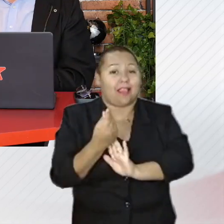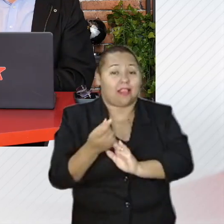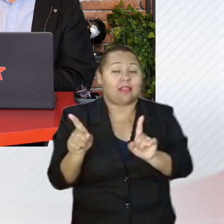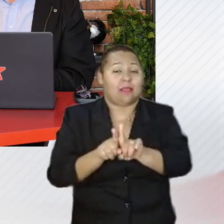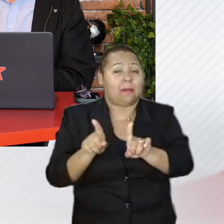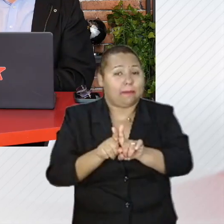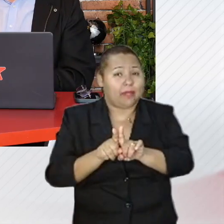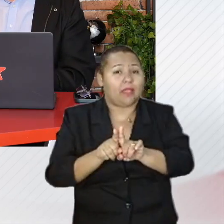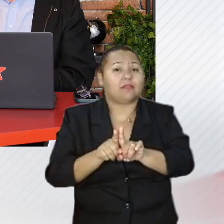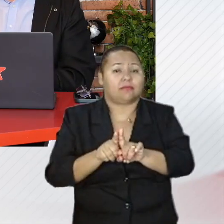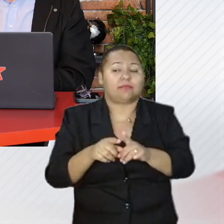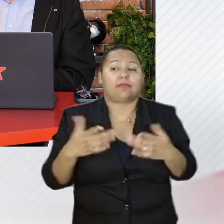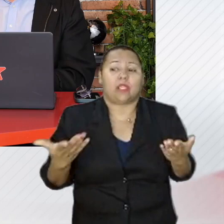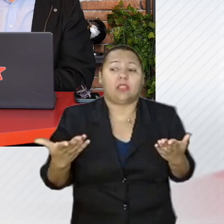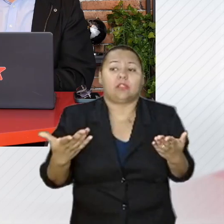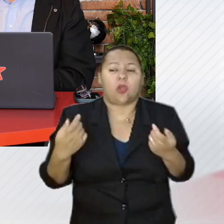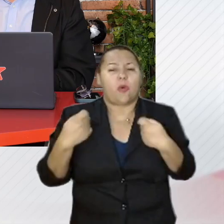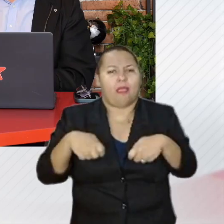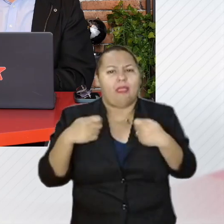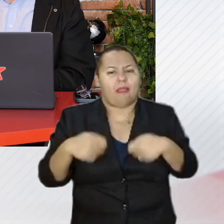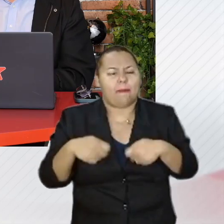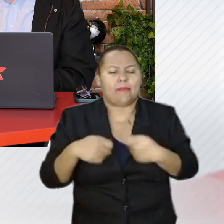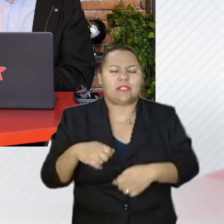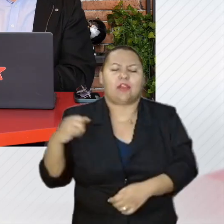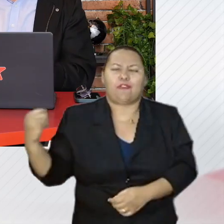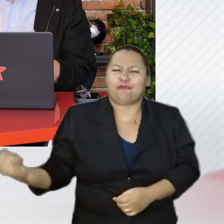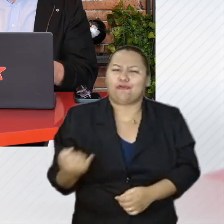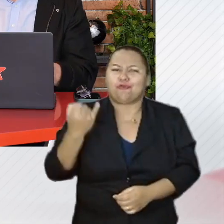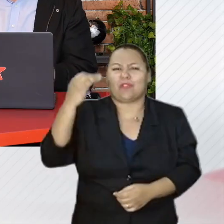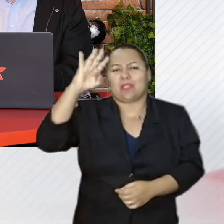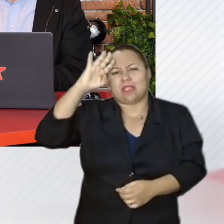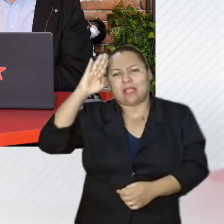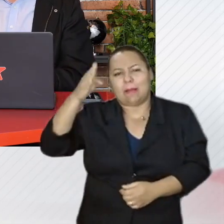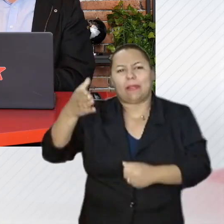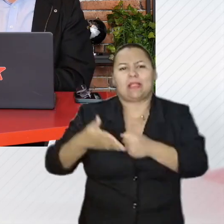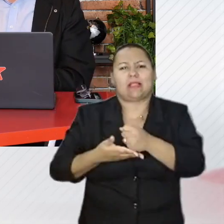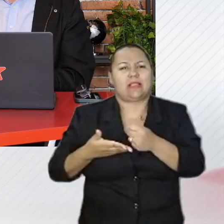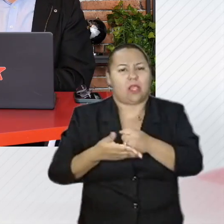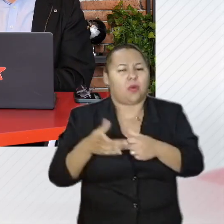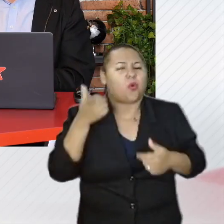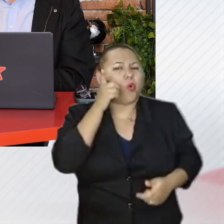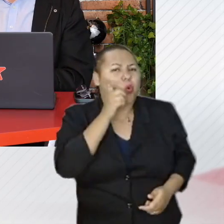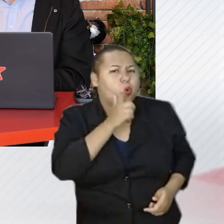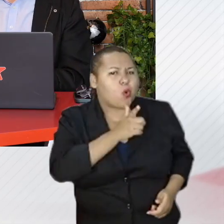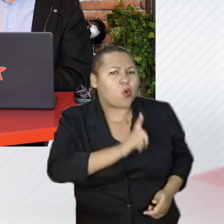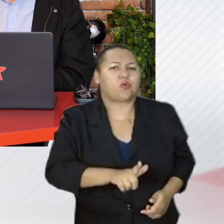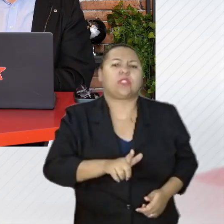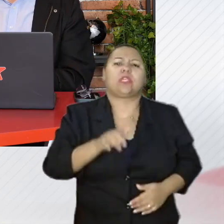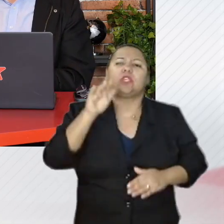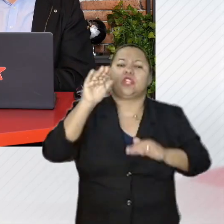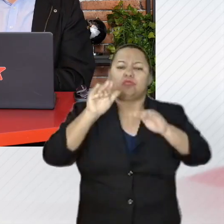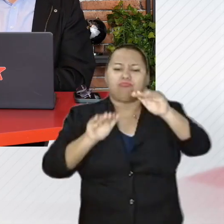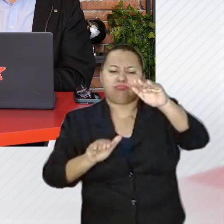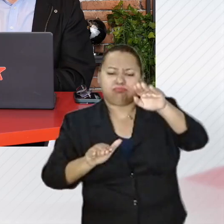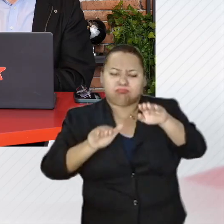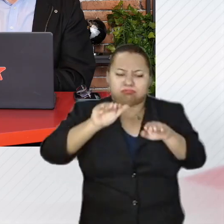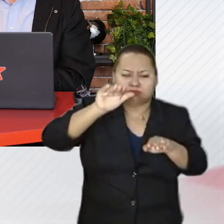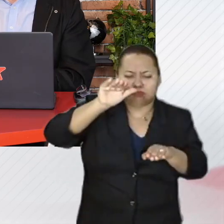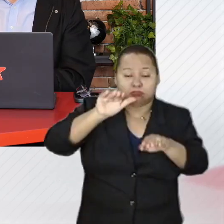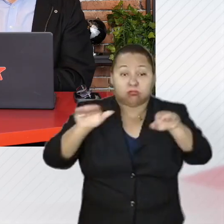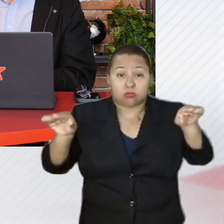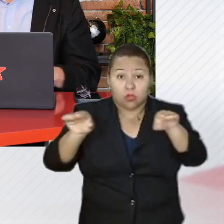que é fundamental para a gente conseguir ir diminuindo a desigualdade social nesse país, né?